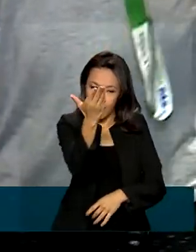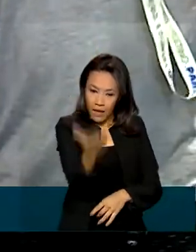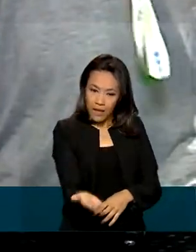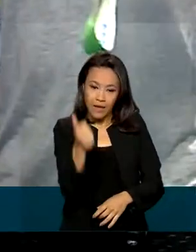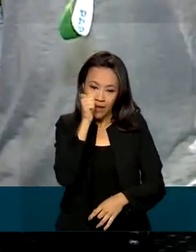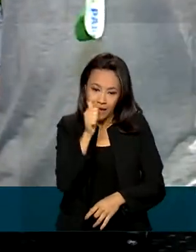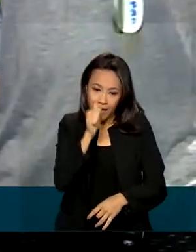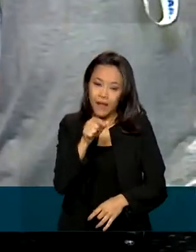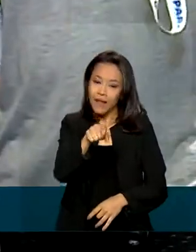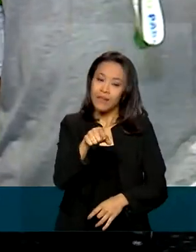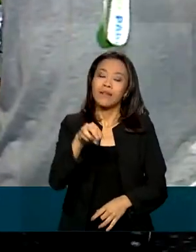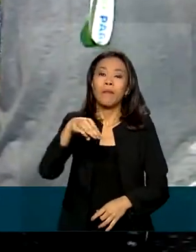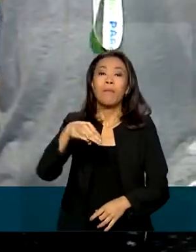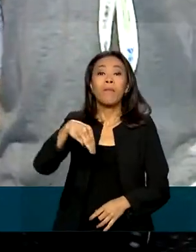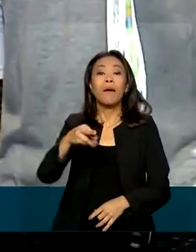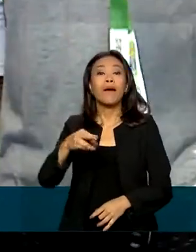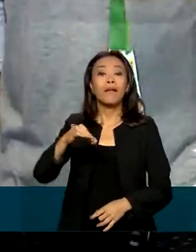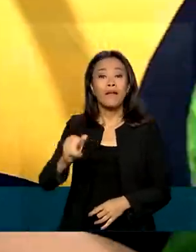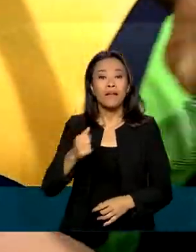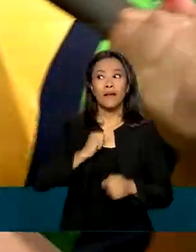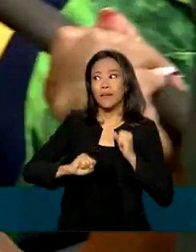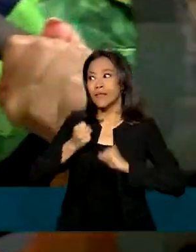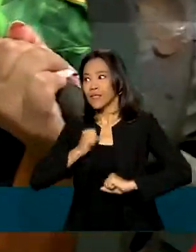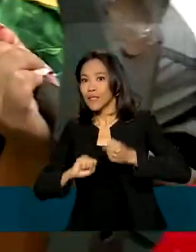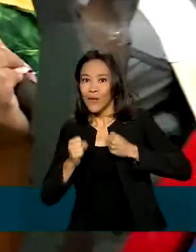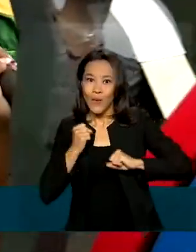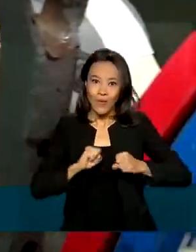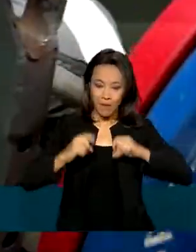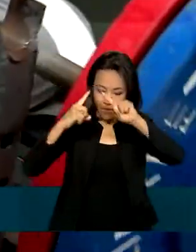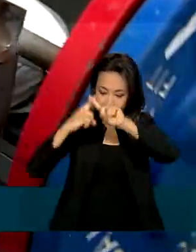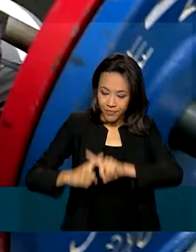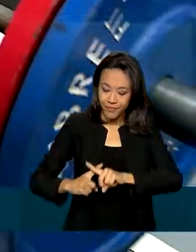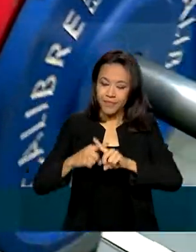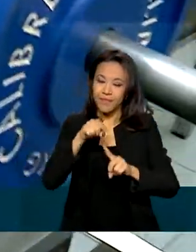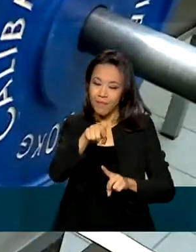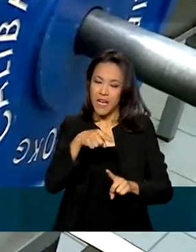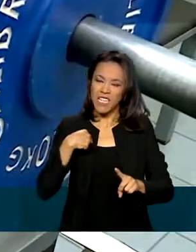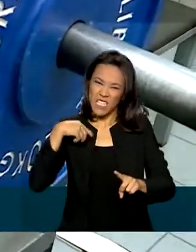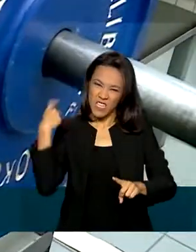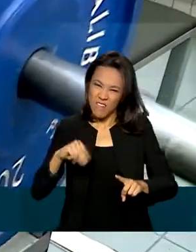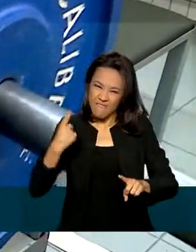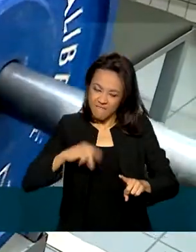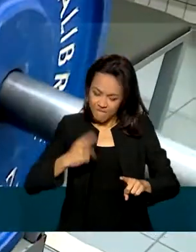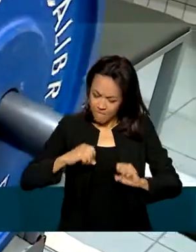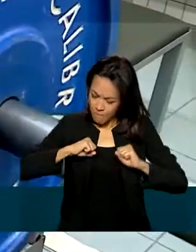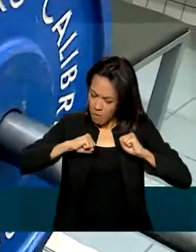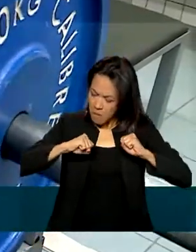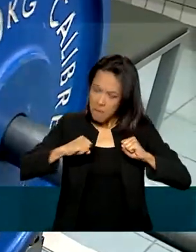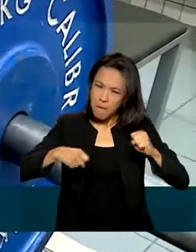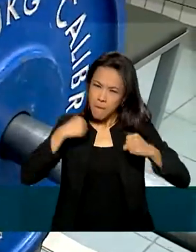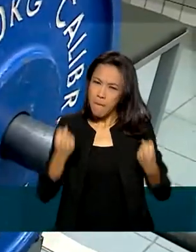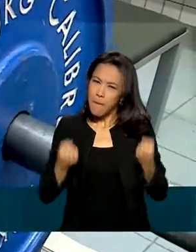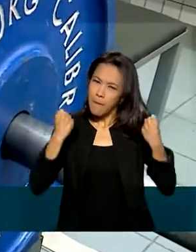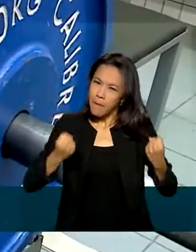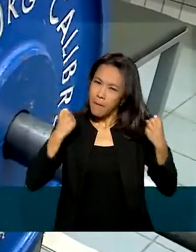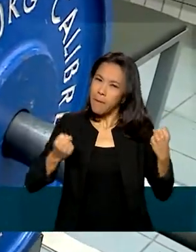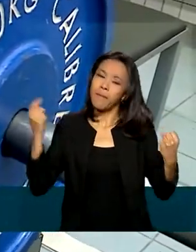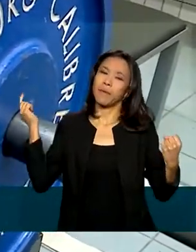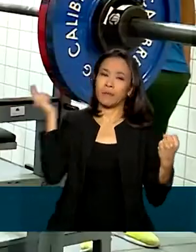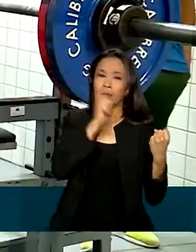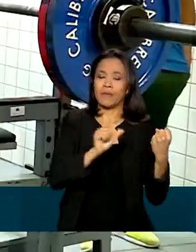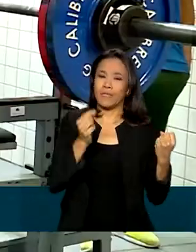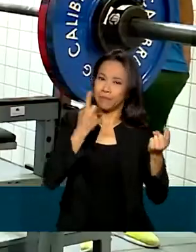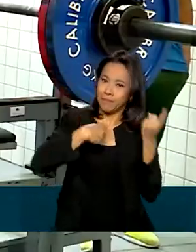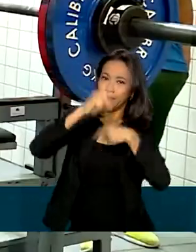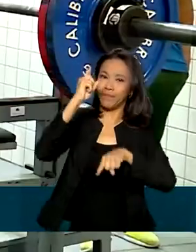Maria se sente ansiosa para o campeonato mas desconta esse sentimento nos treinos intensos para conseguir um bom resultado